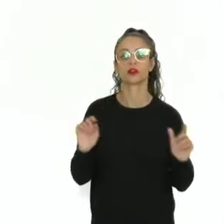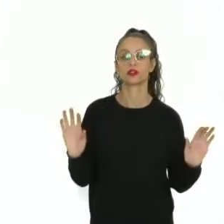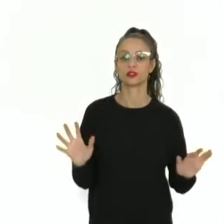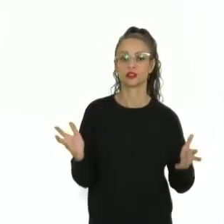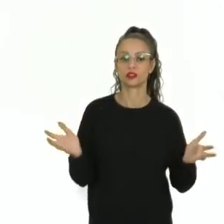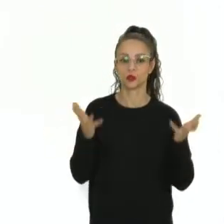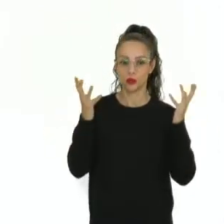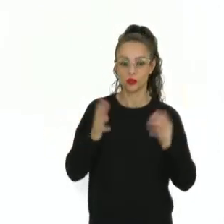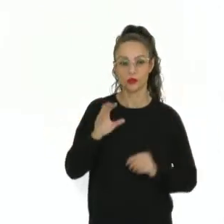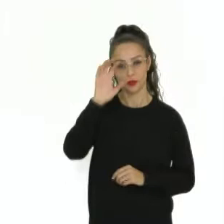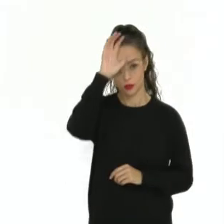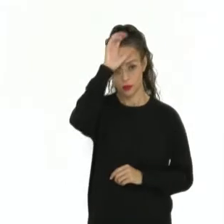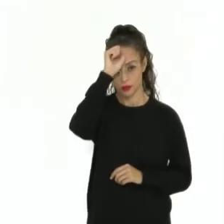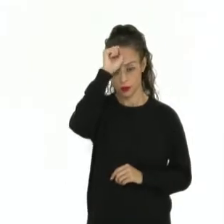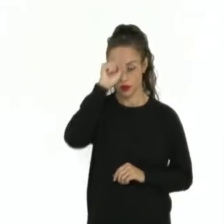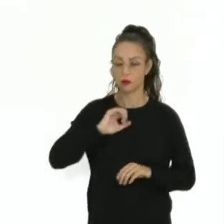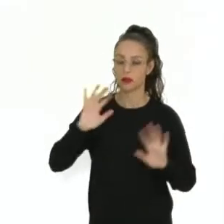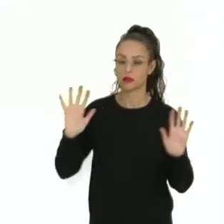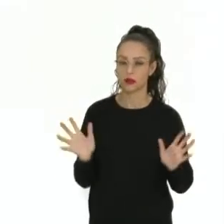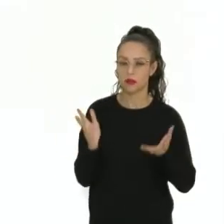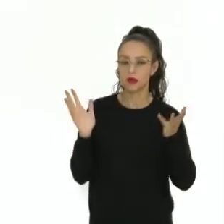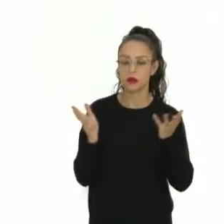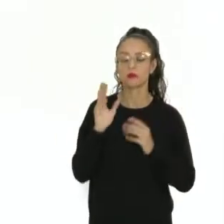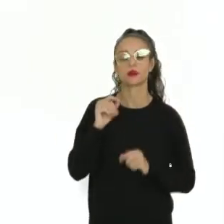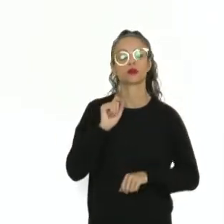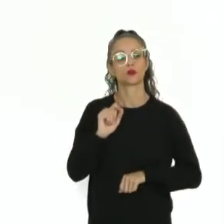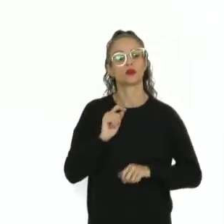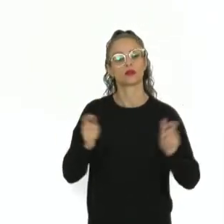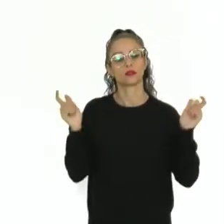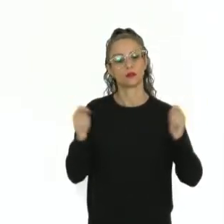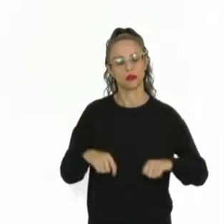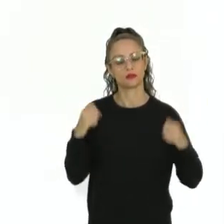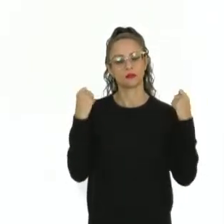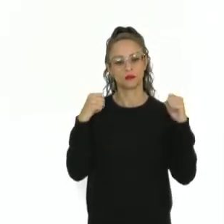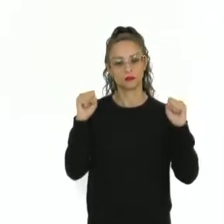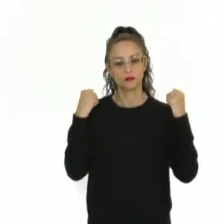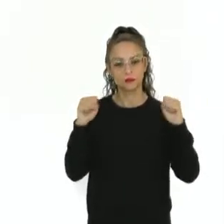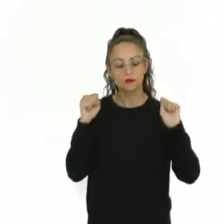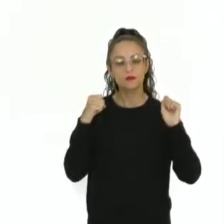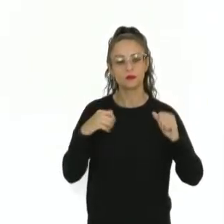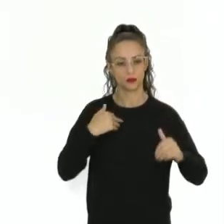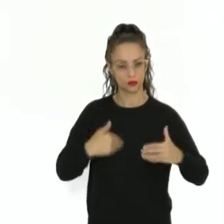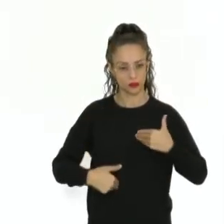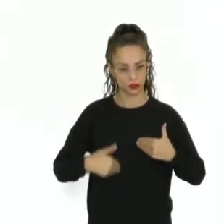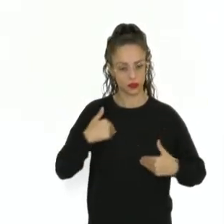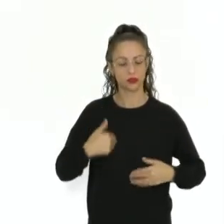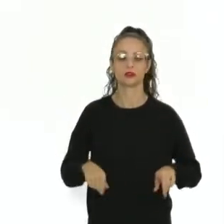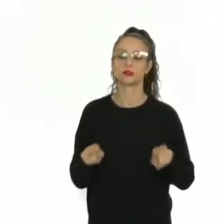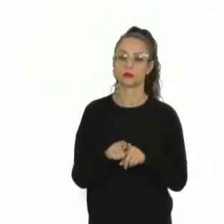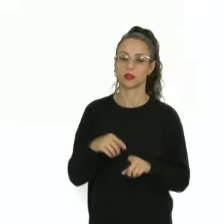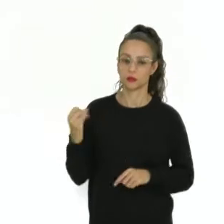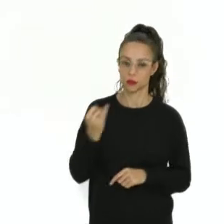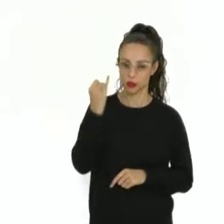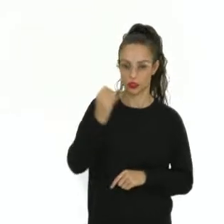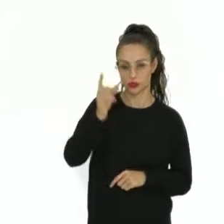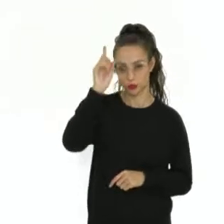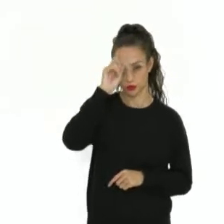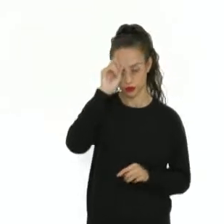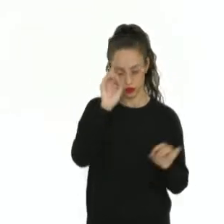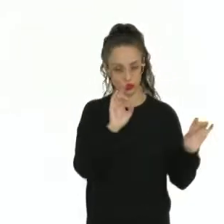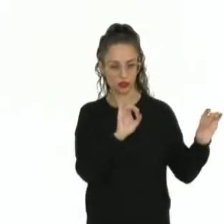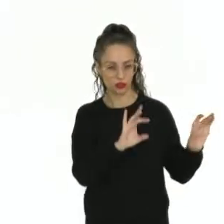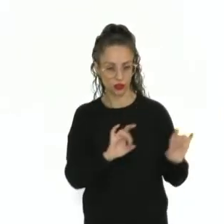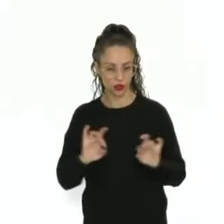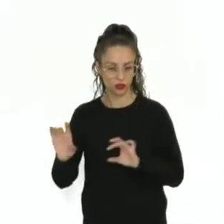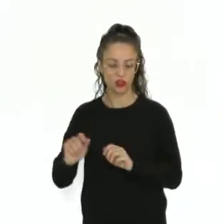estimulam o aprimoramento de capacidades físicas e motoras, importantes tanto para o nosso dia a dia,